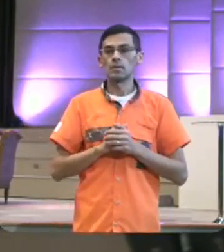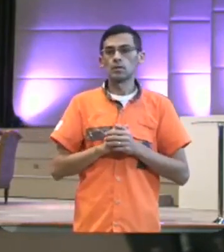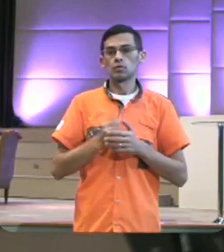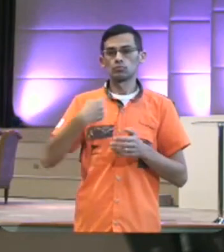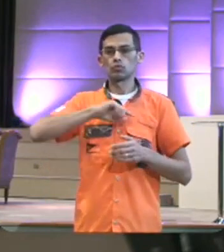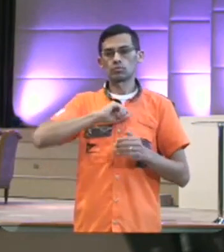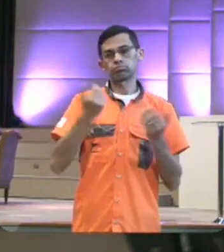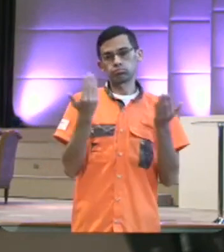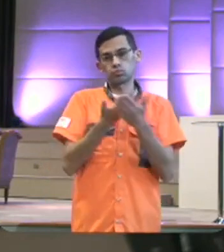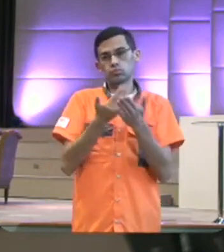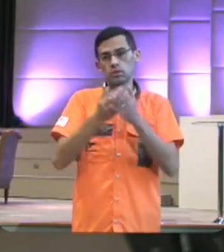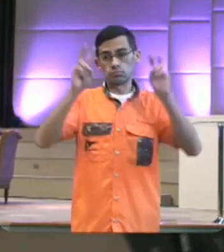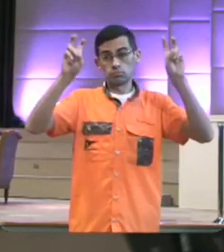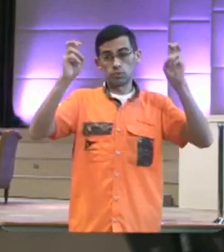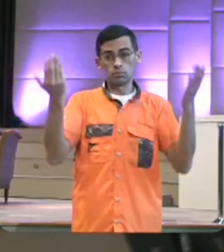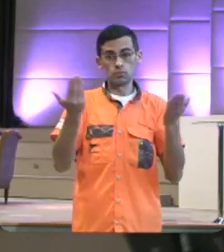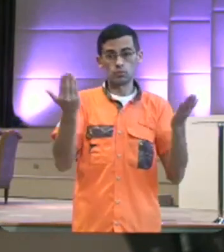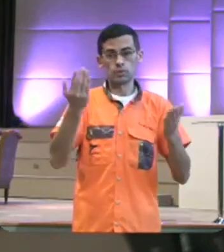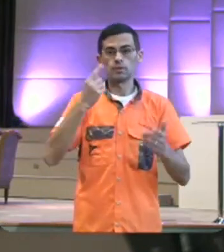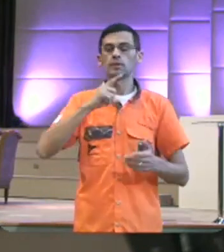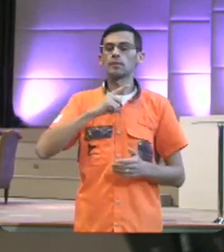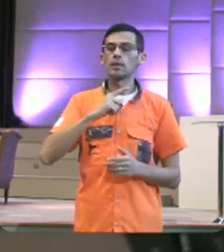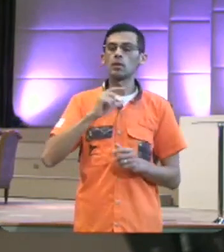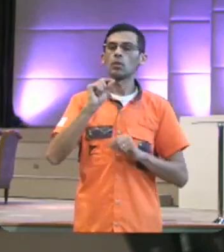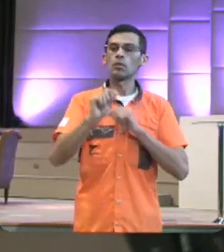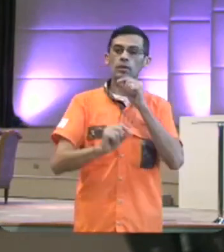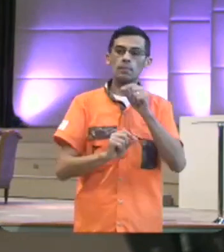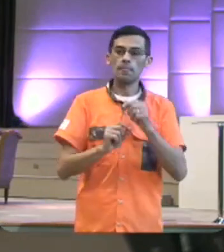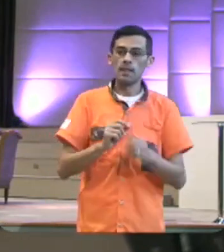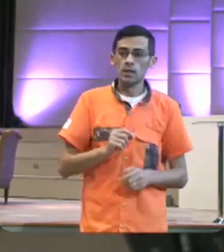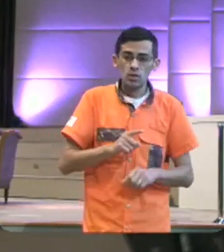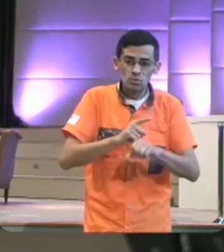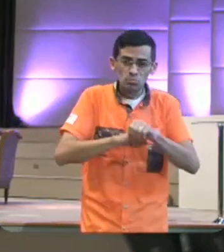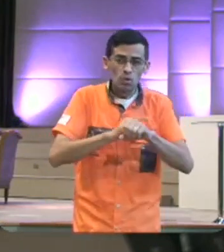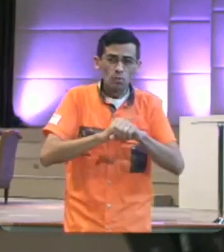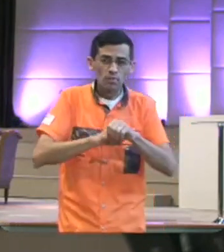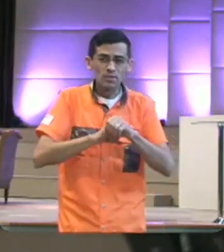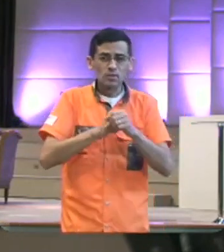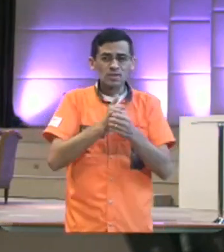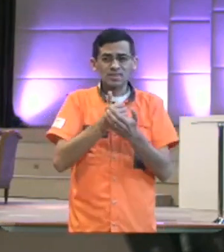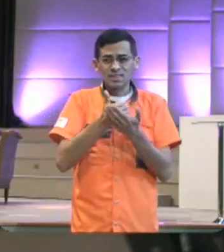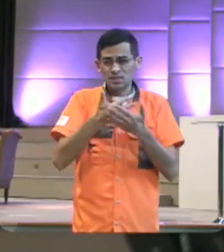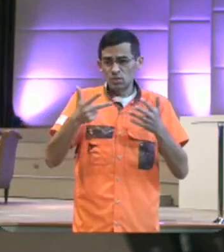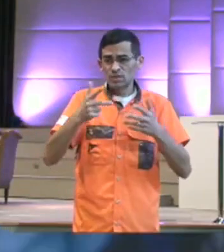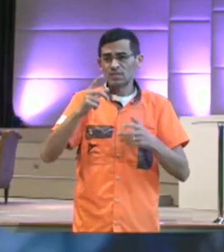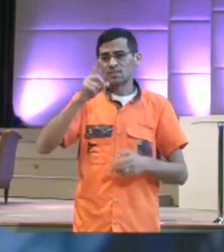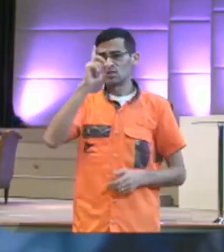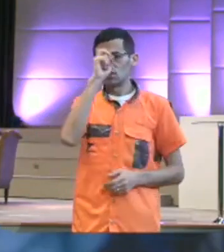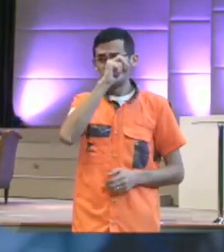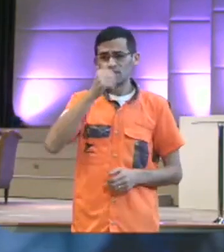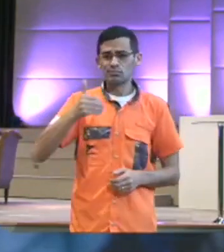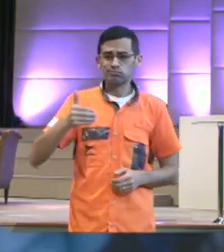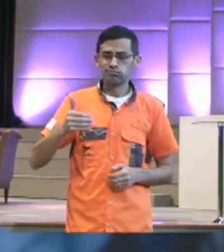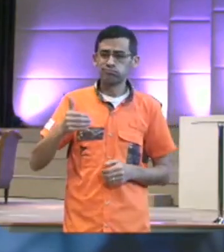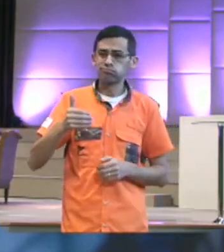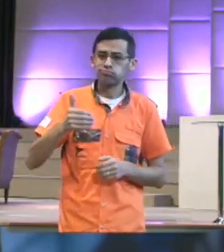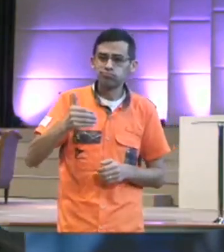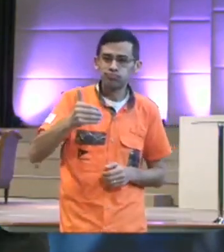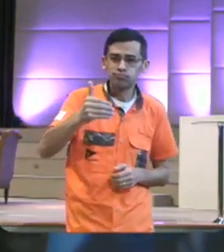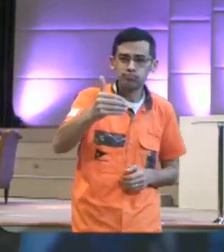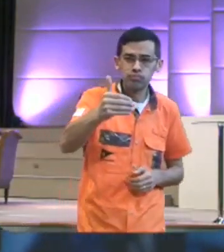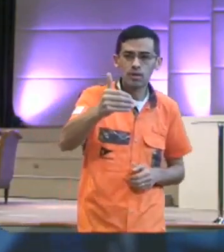com isso que a gente está falando, que diz o seguinte: quando a desgraça se perpetua, a